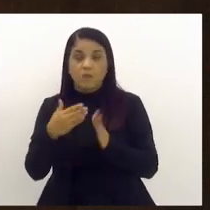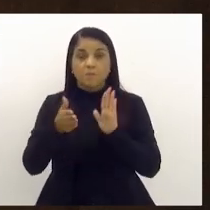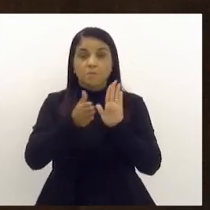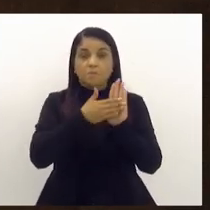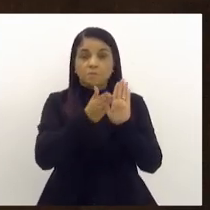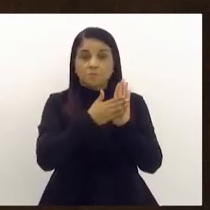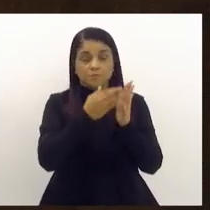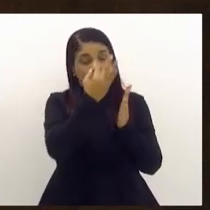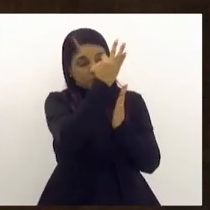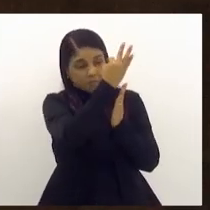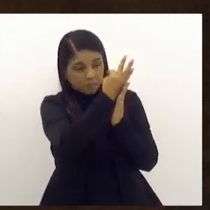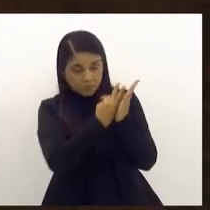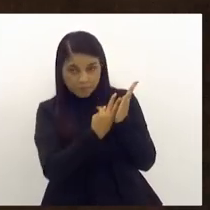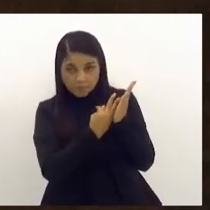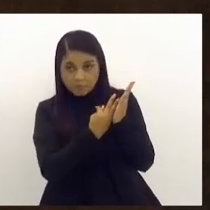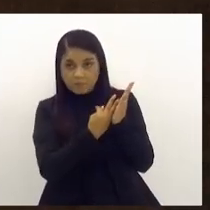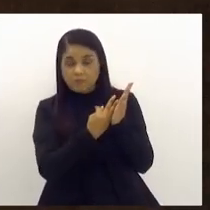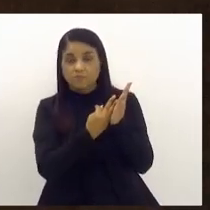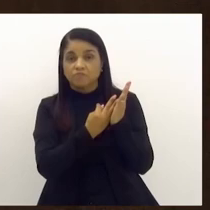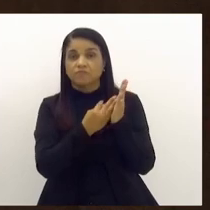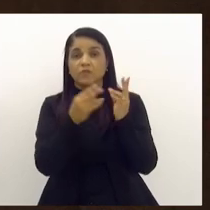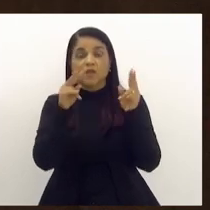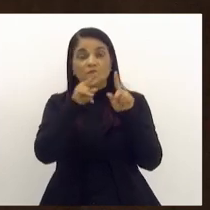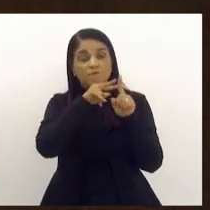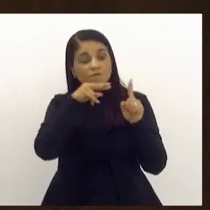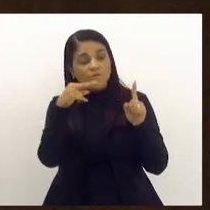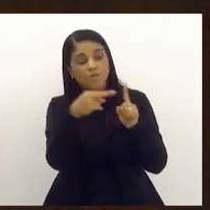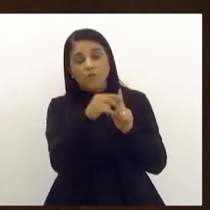proposta, ela visou